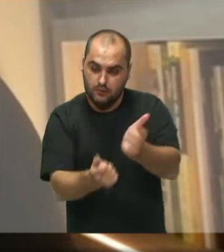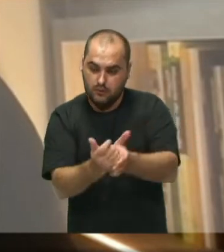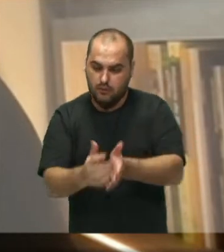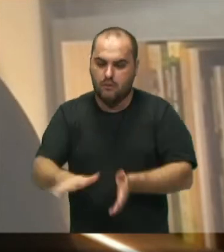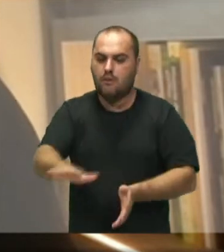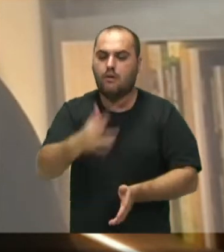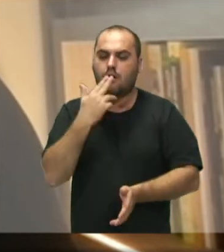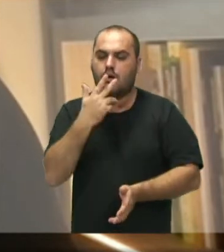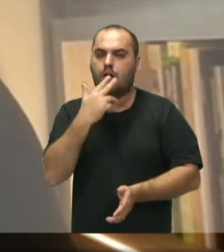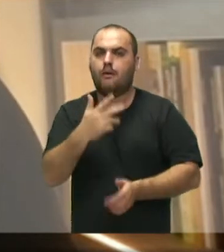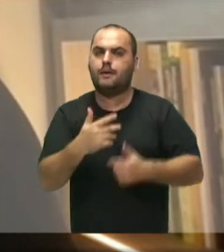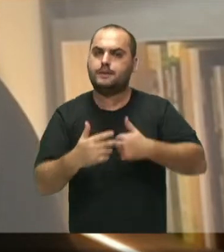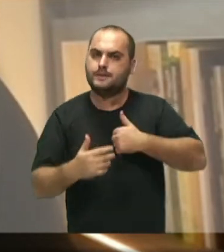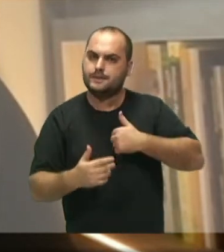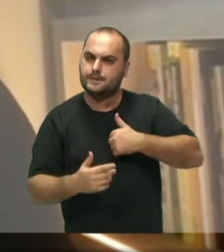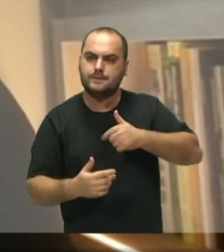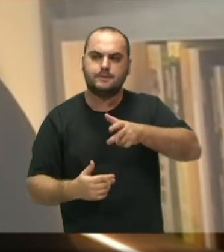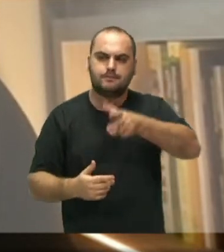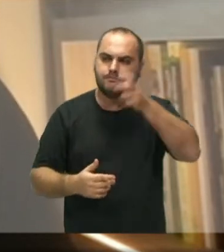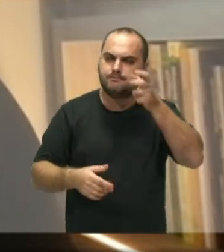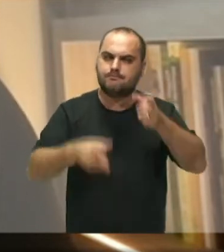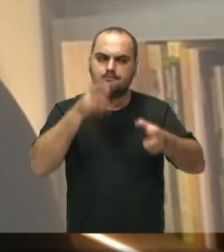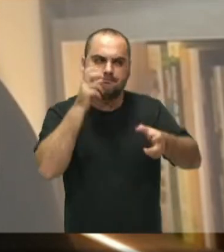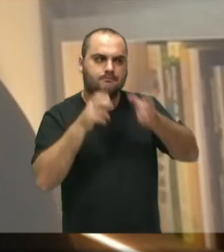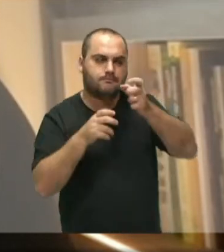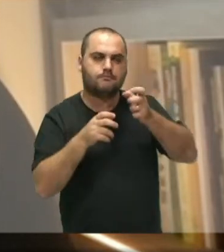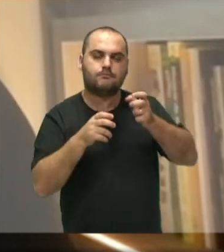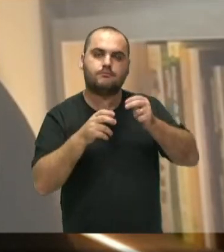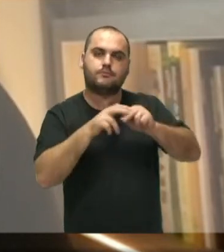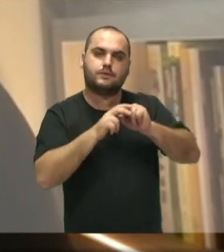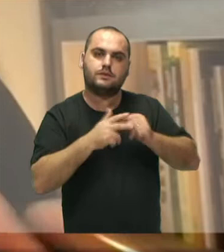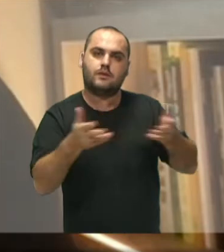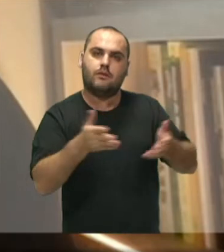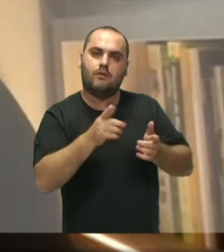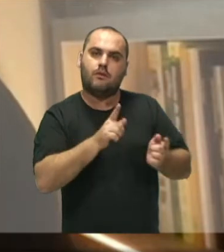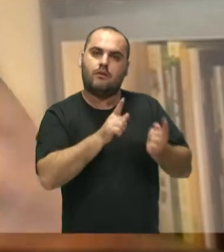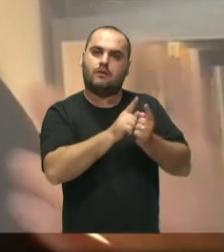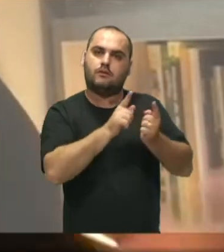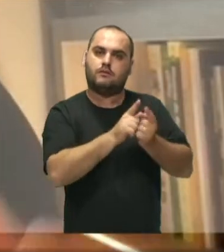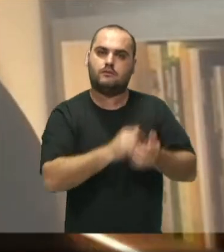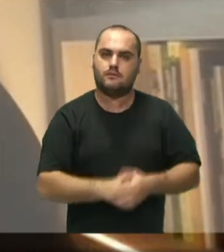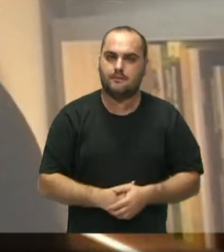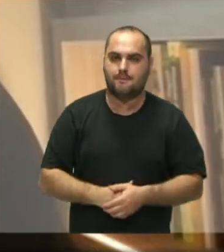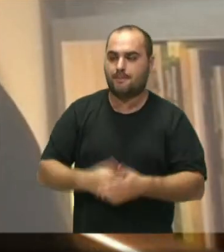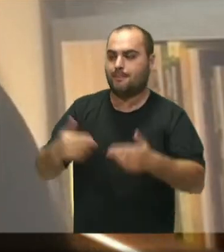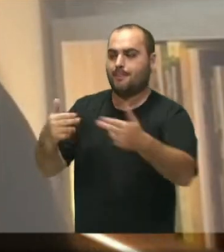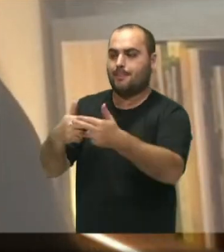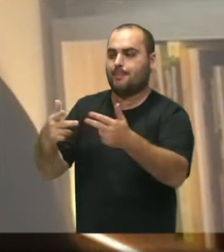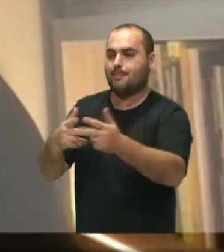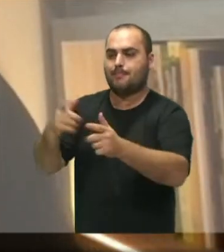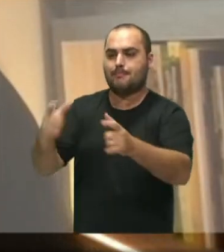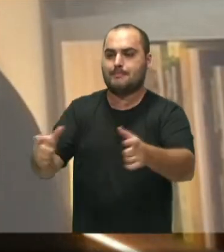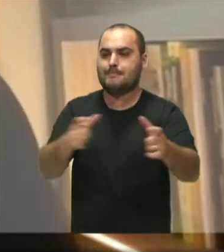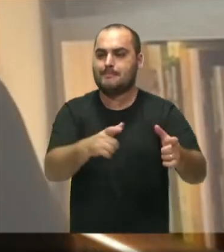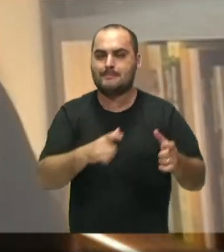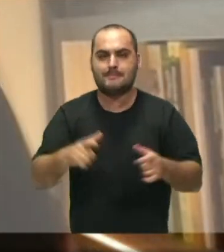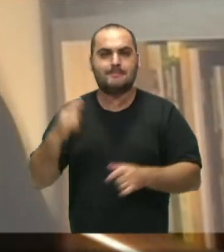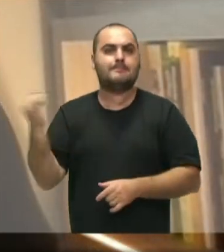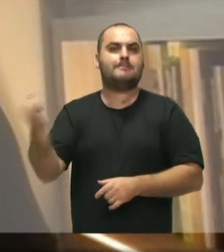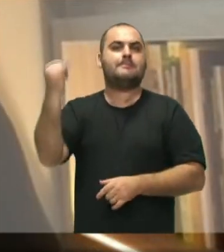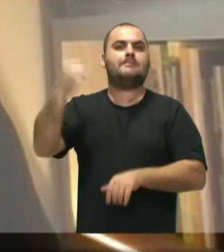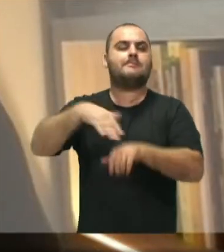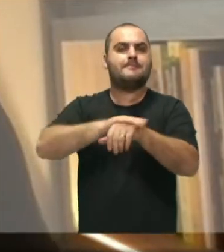passou a atendê-la É nesse último momento tem discutido com vários setores importantes a